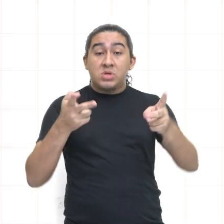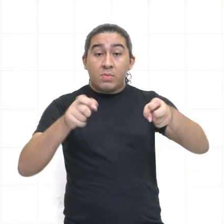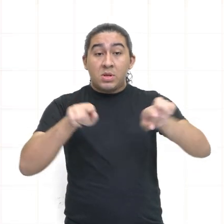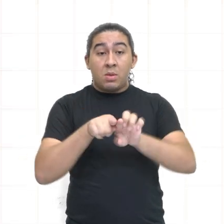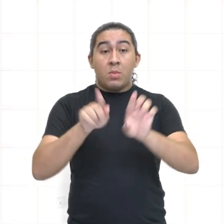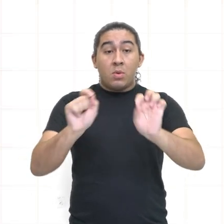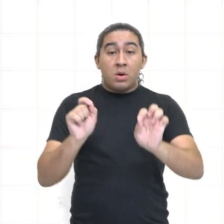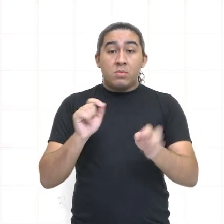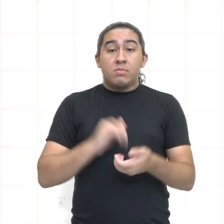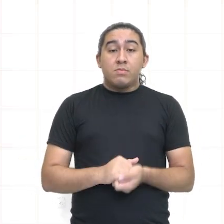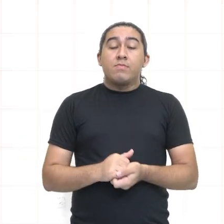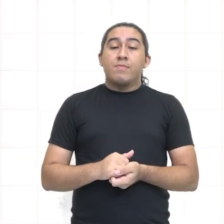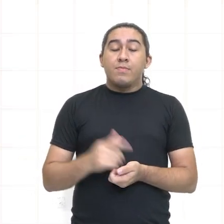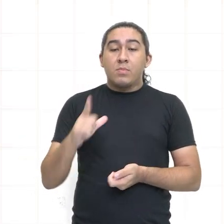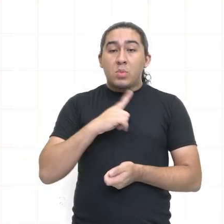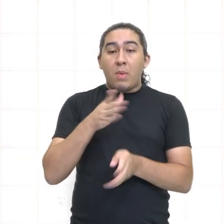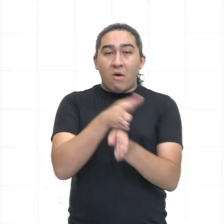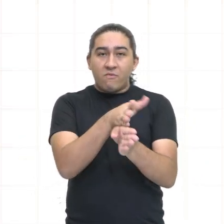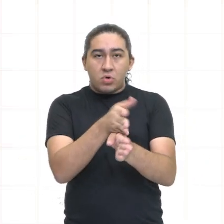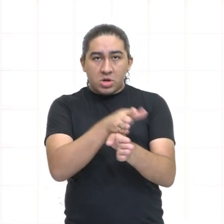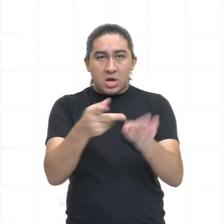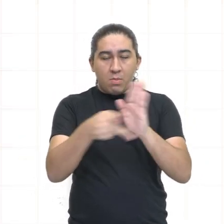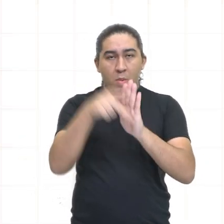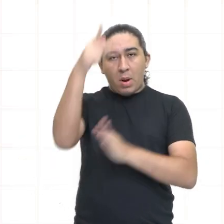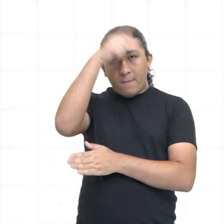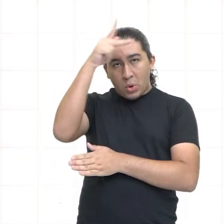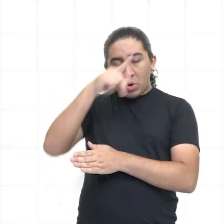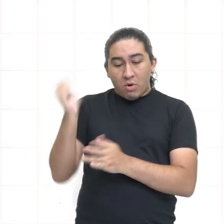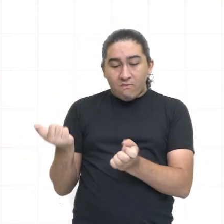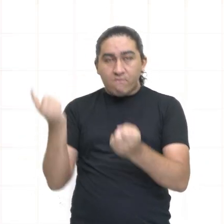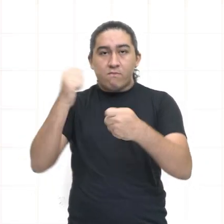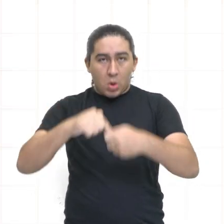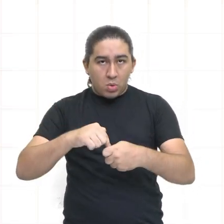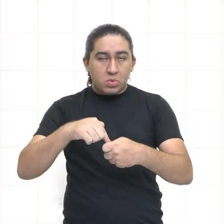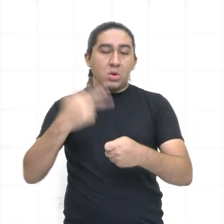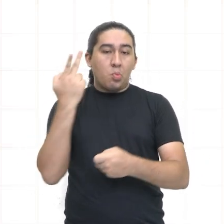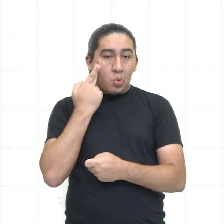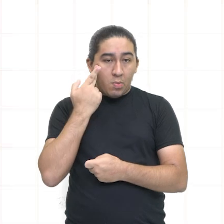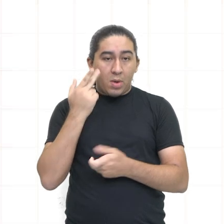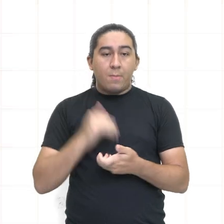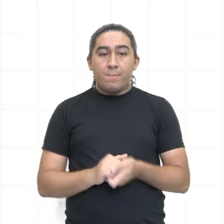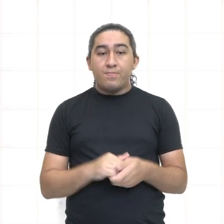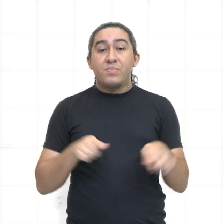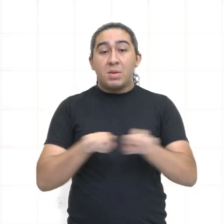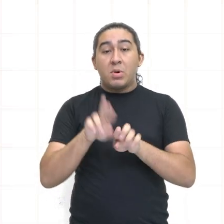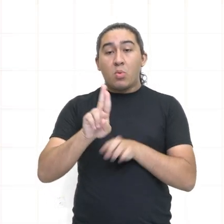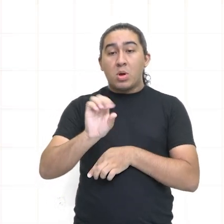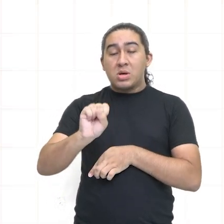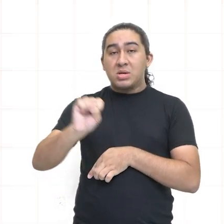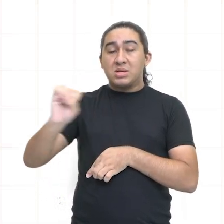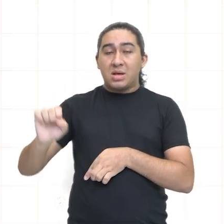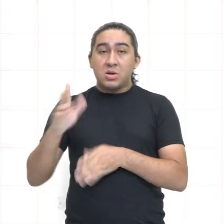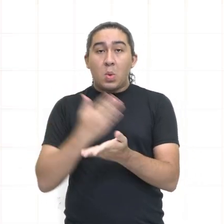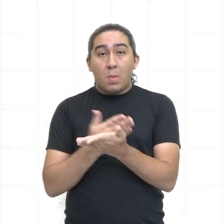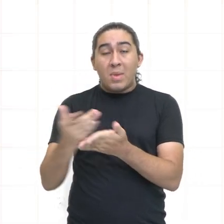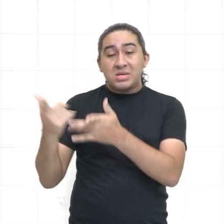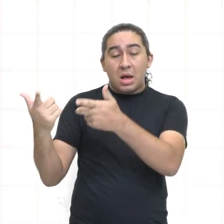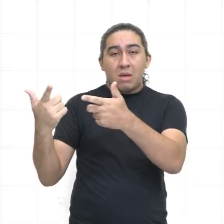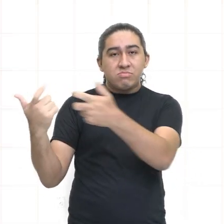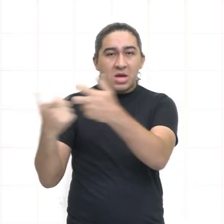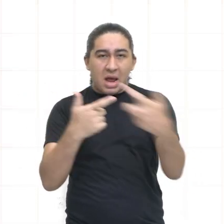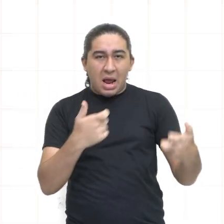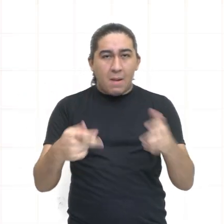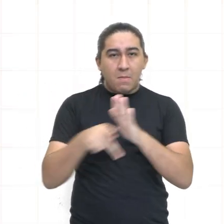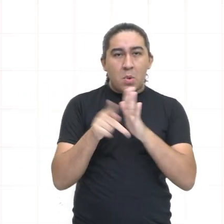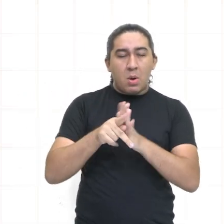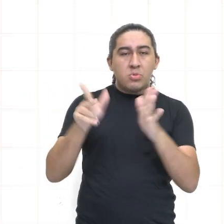o restabelecimento das fronteiras da Polônia, certo? E também a União Soviética vai entrar em guerra contra o